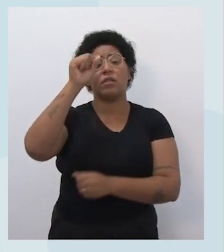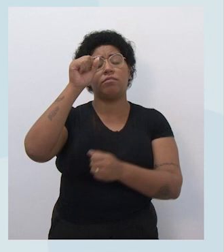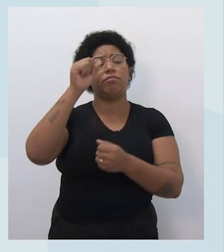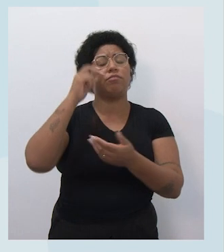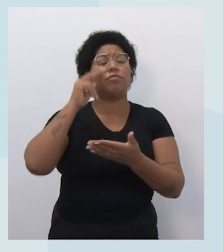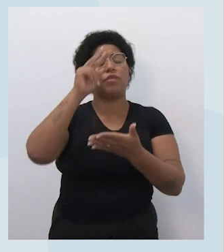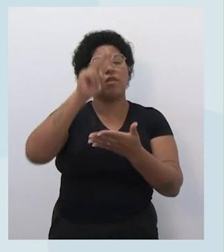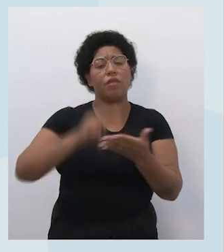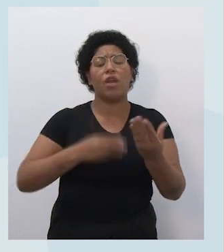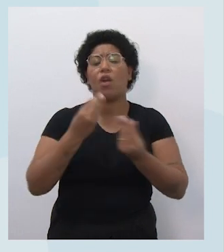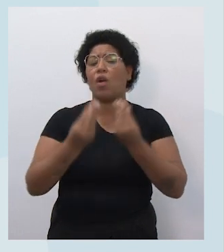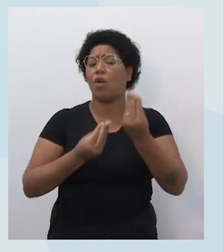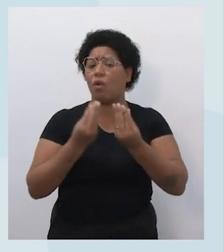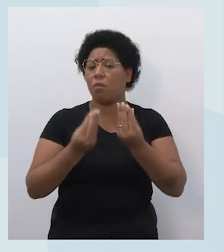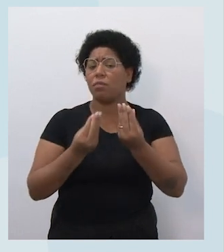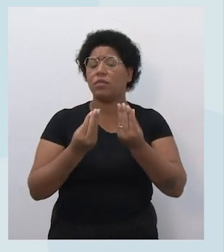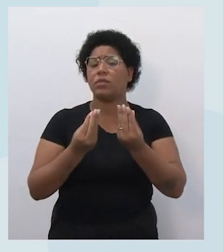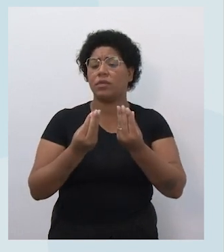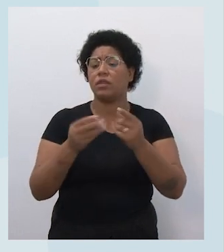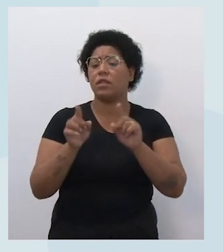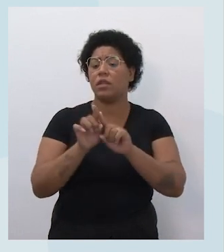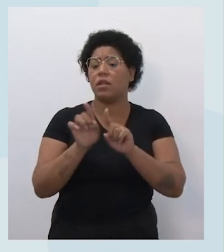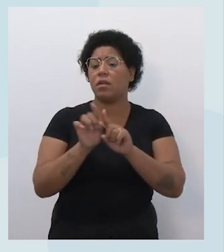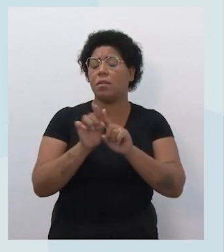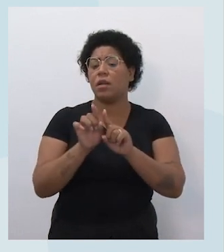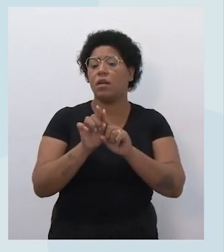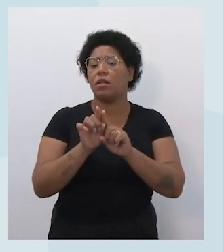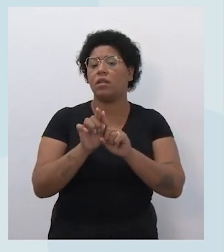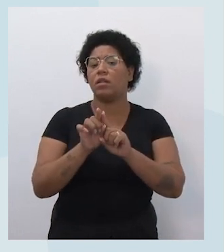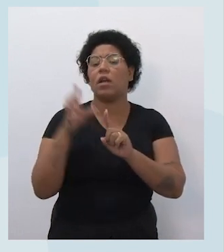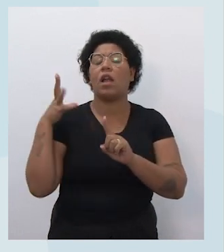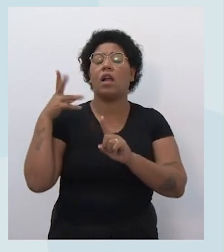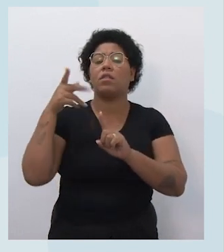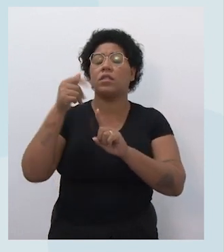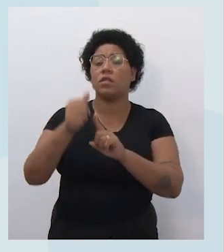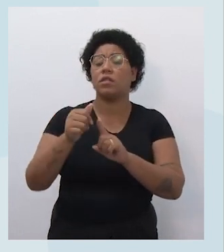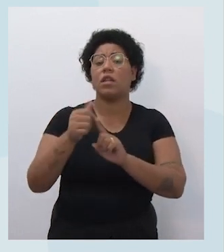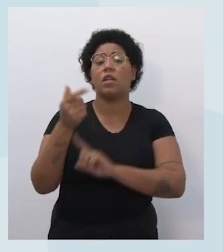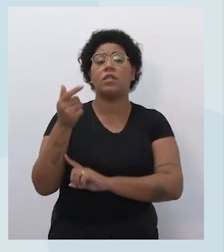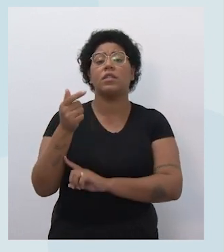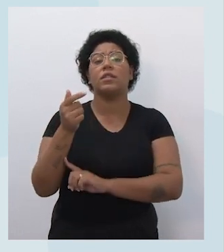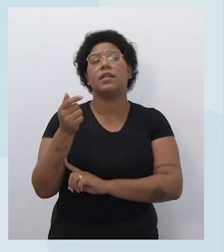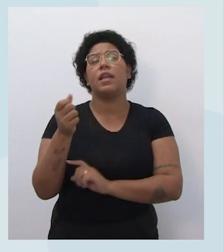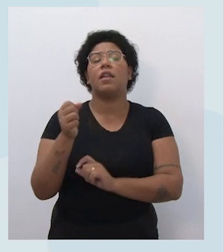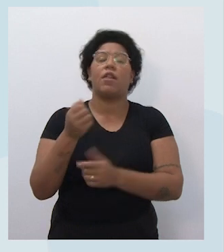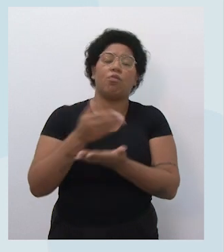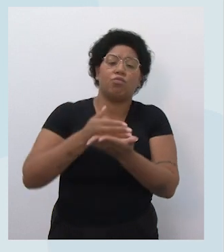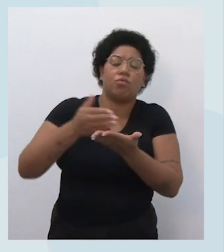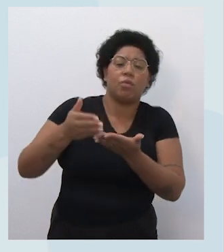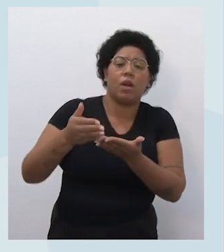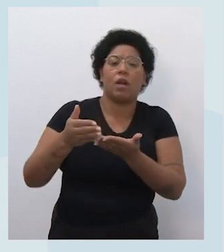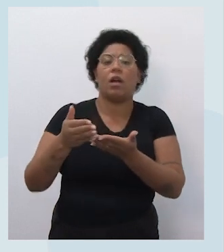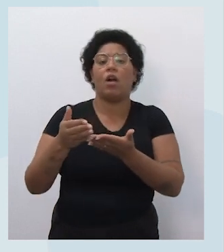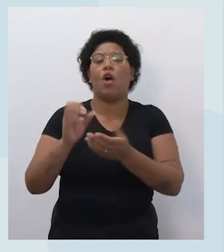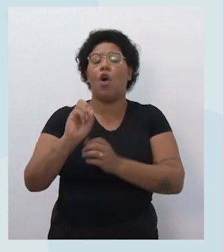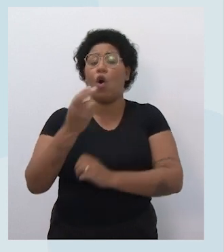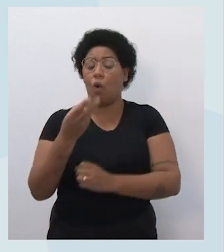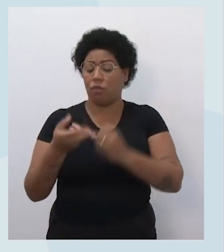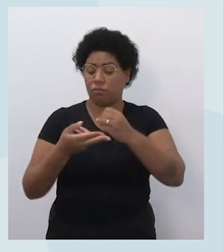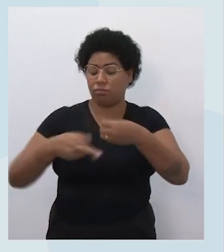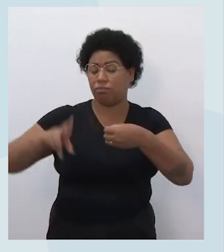de possíveis encaminhamentos, né, a classificação ou não desse estudante para o próximo ano série, a indicação de